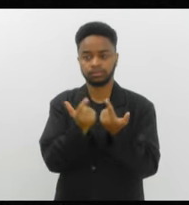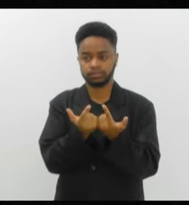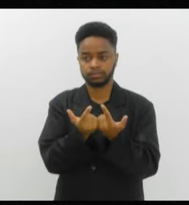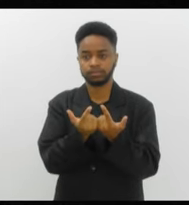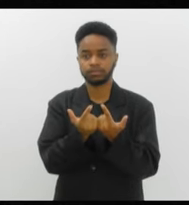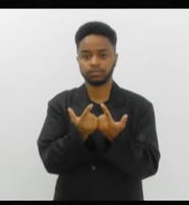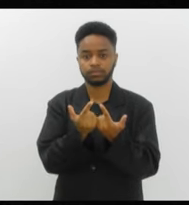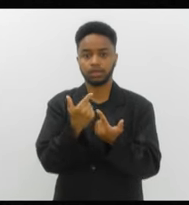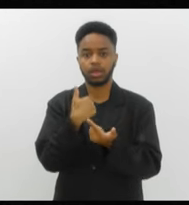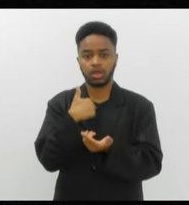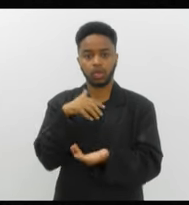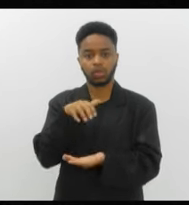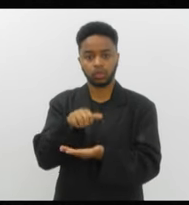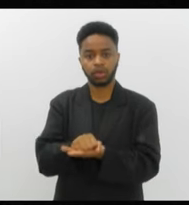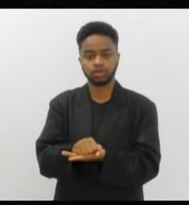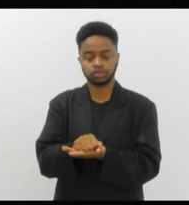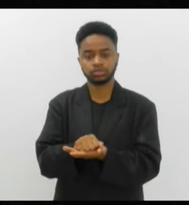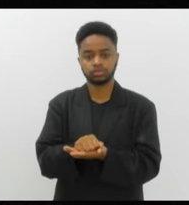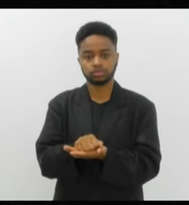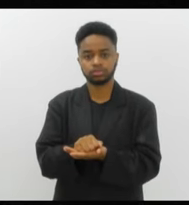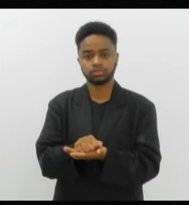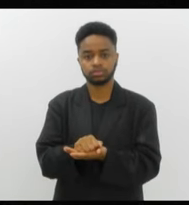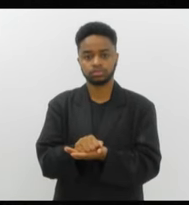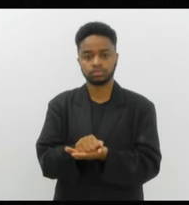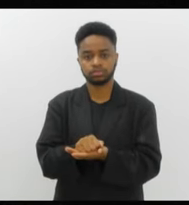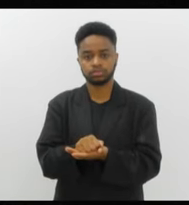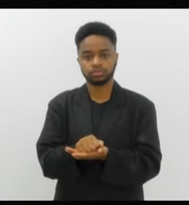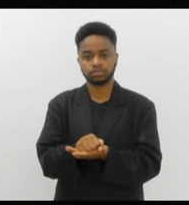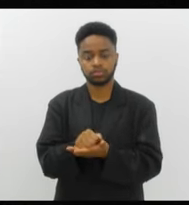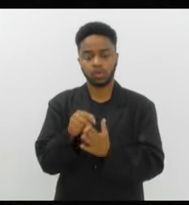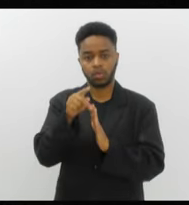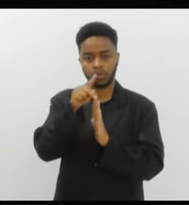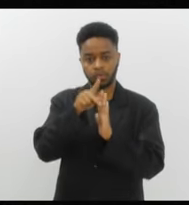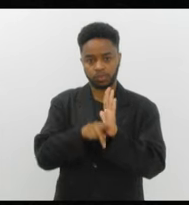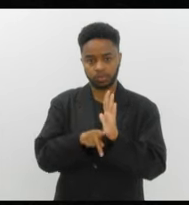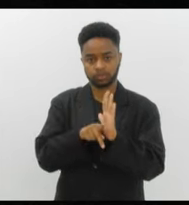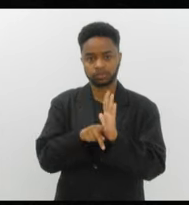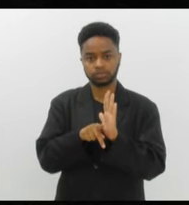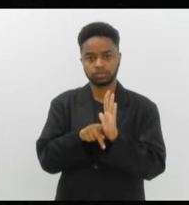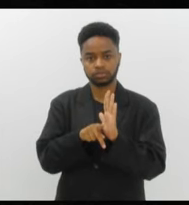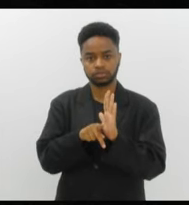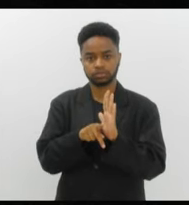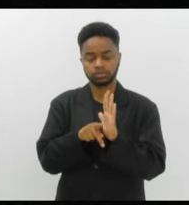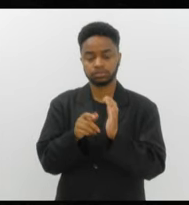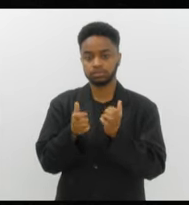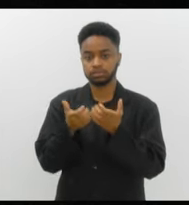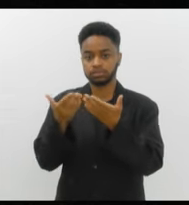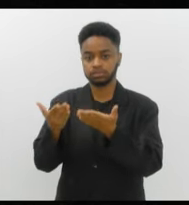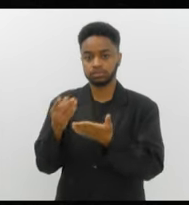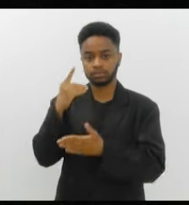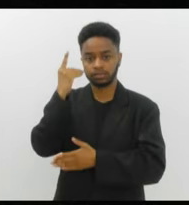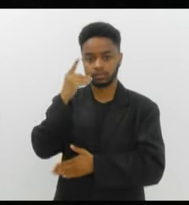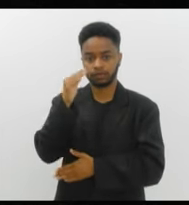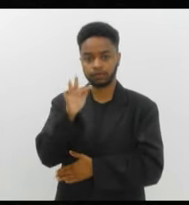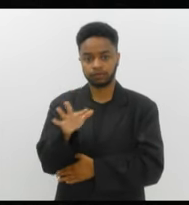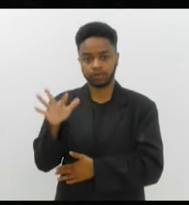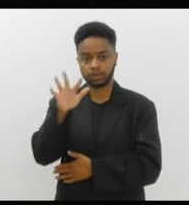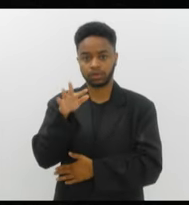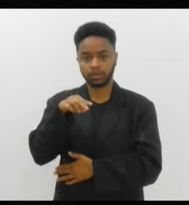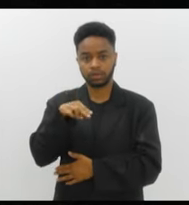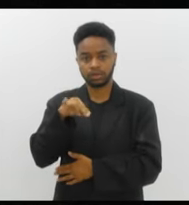que vou estar registrando um projeto para dar ao deputado federal